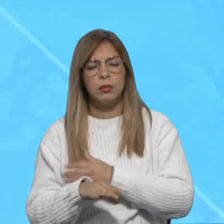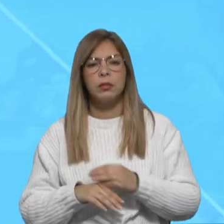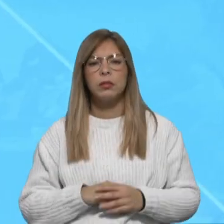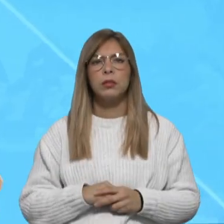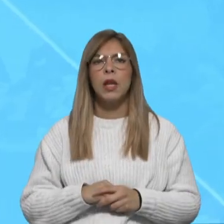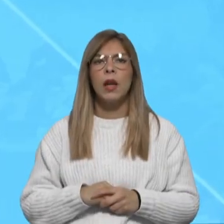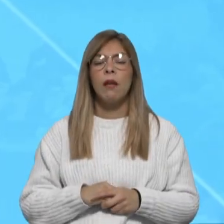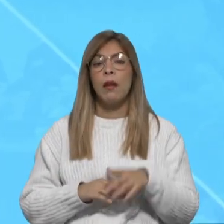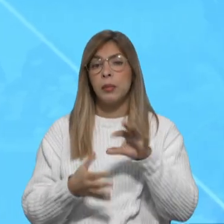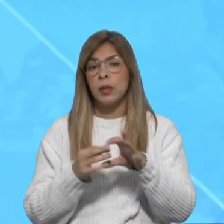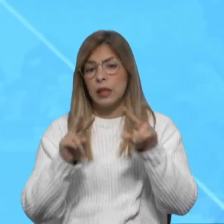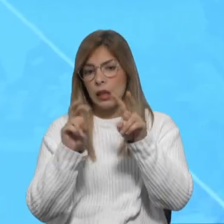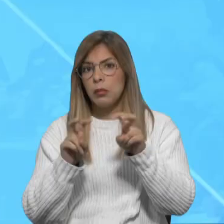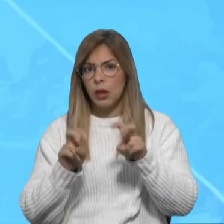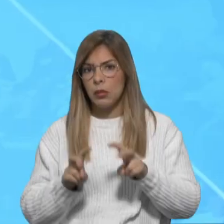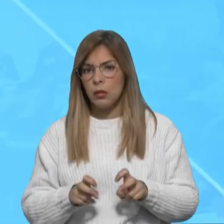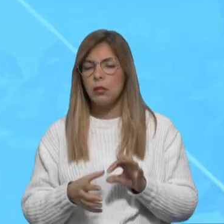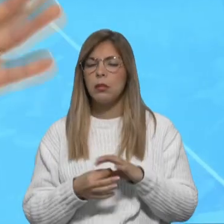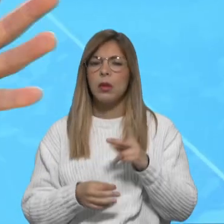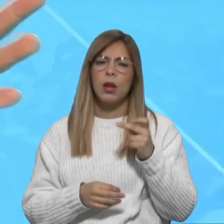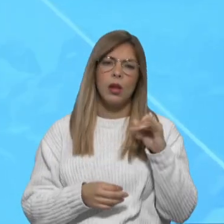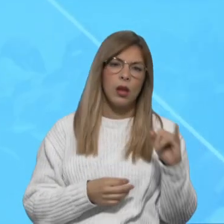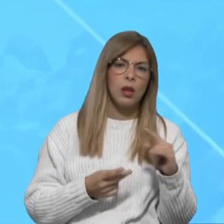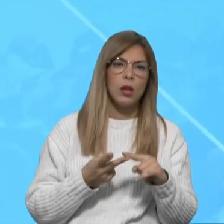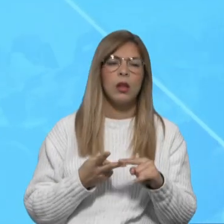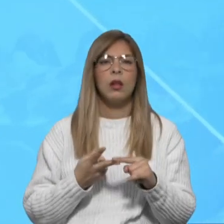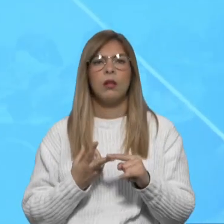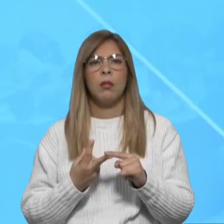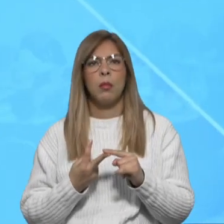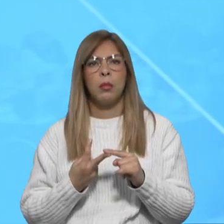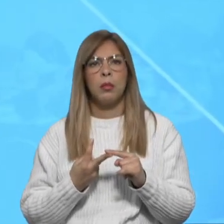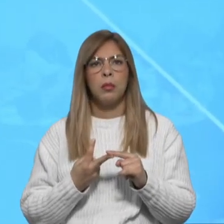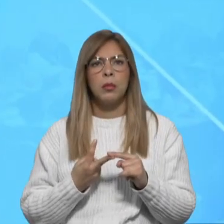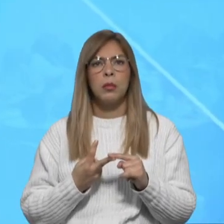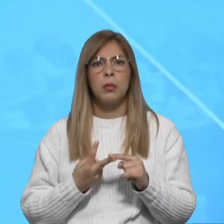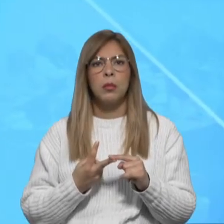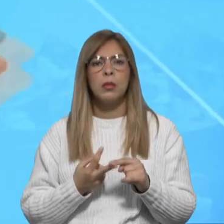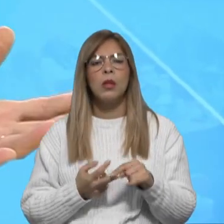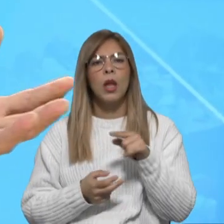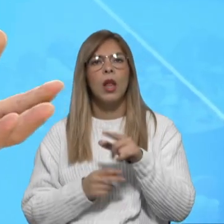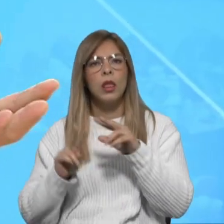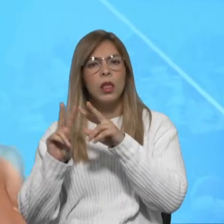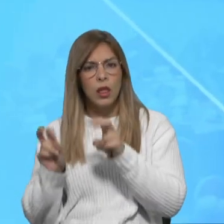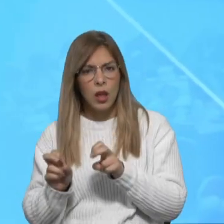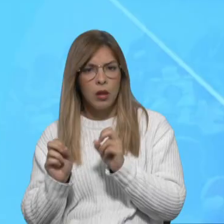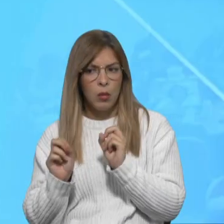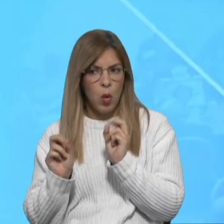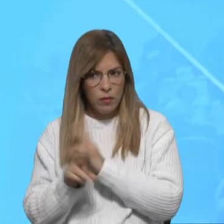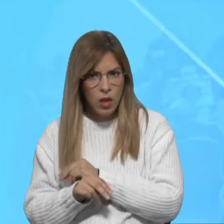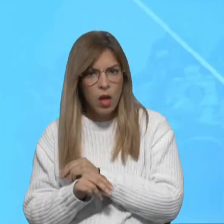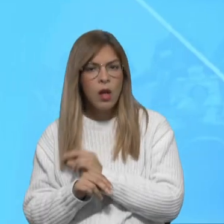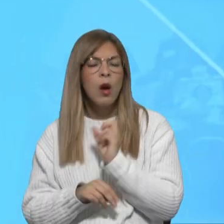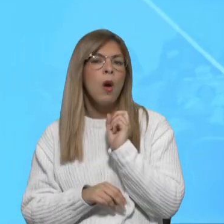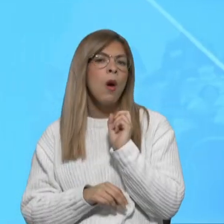torno deste tema, Carlos, ainda da inteligência artificial, é um tema é um tema novo ou já estamos dentro dele, mesmo sem